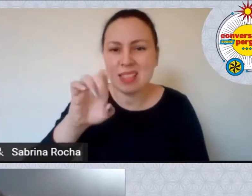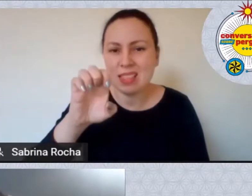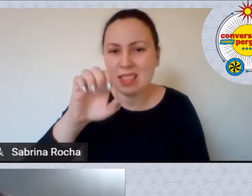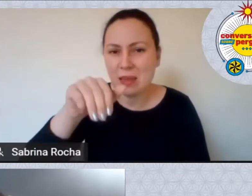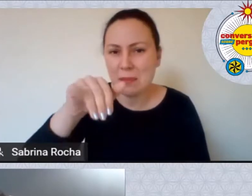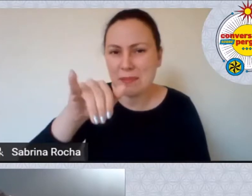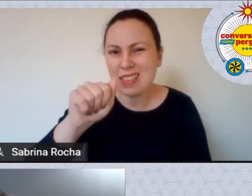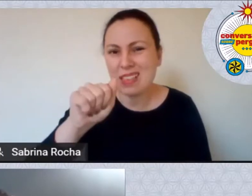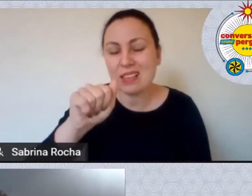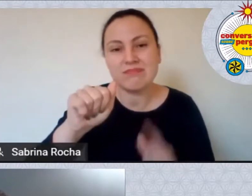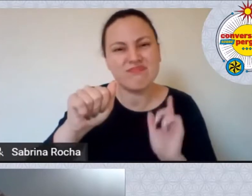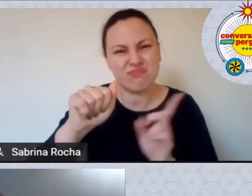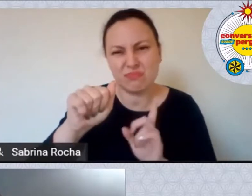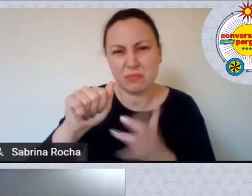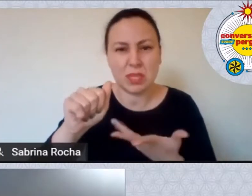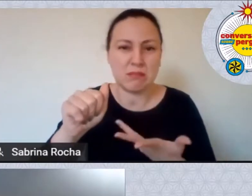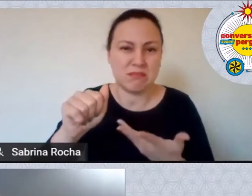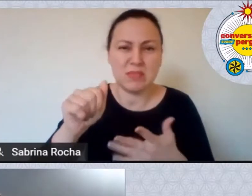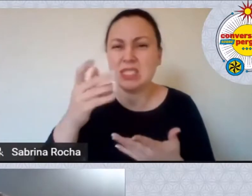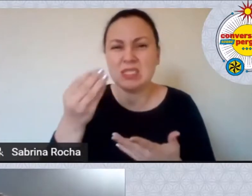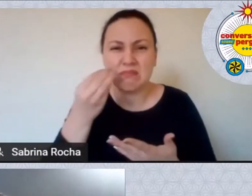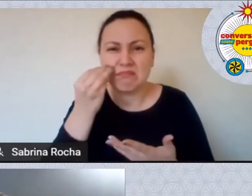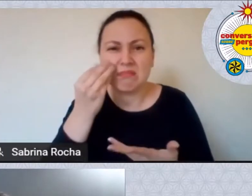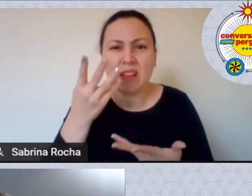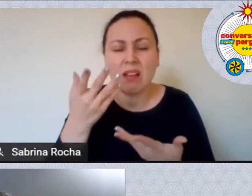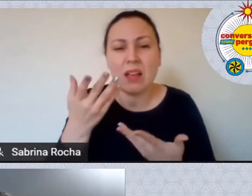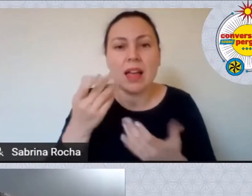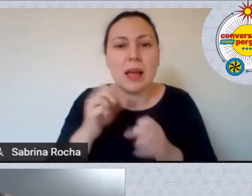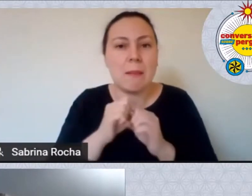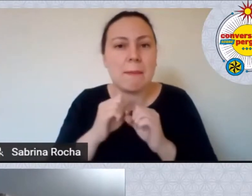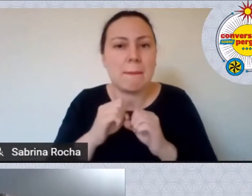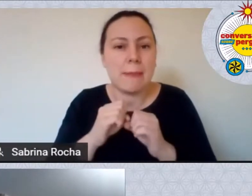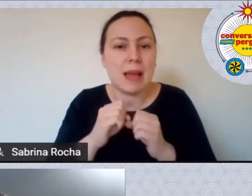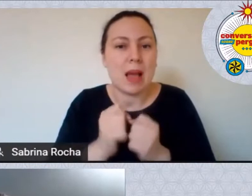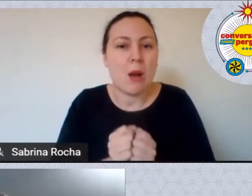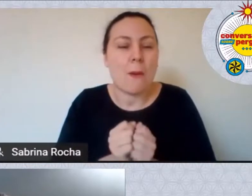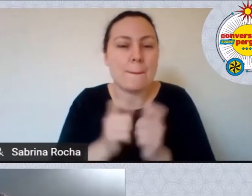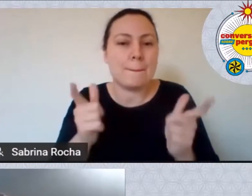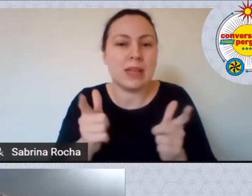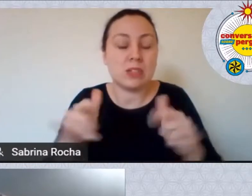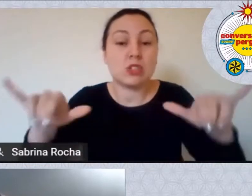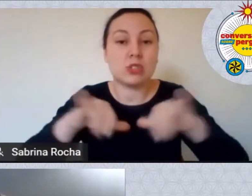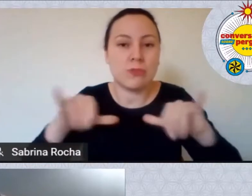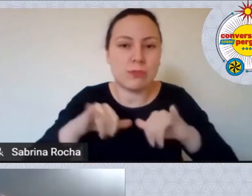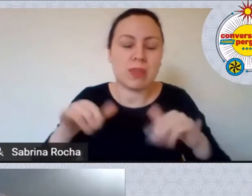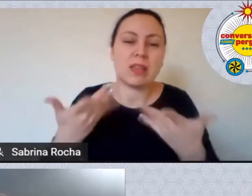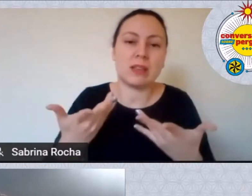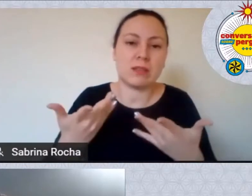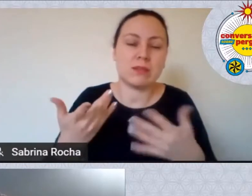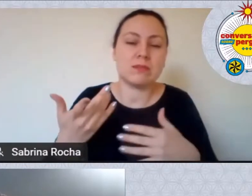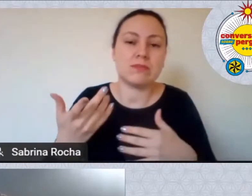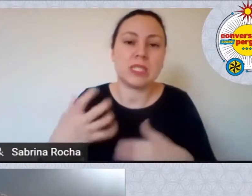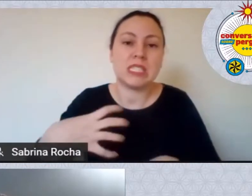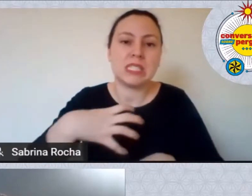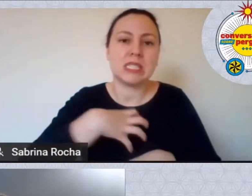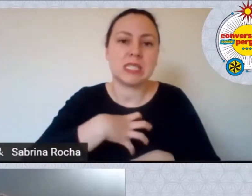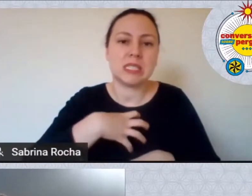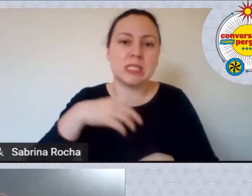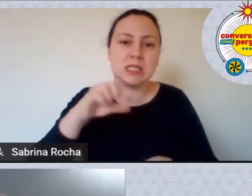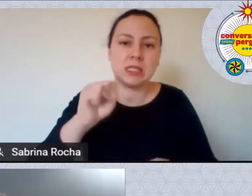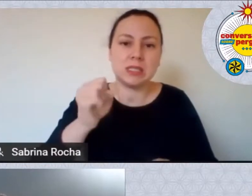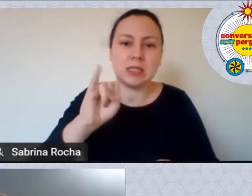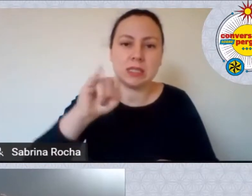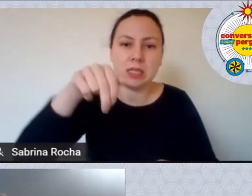de sofrimento e de sintoma. E já que a gente tocou nesse assunto, acho que a gente podia falar um pouco sobre saúde mental, né? Eu sei